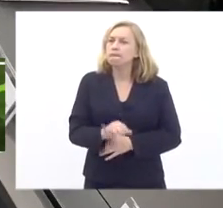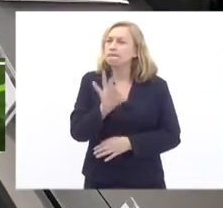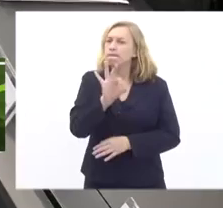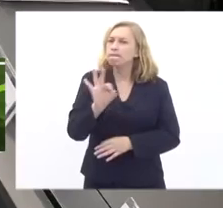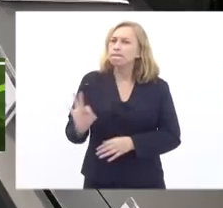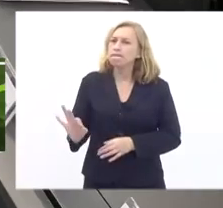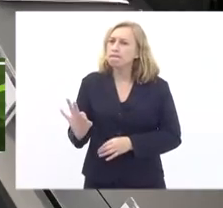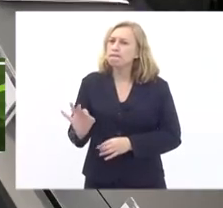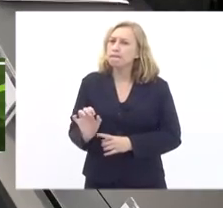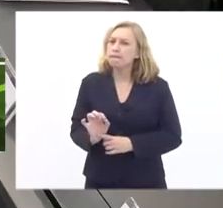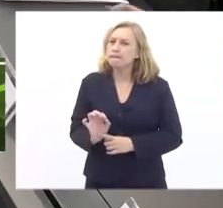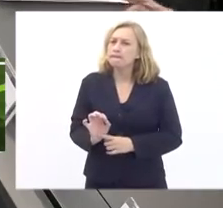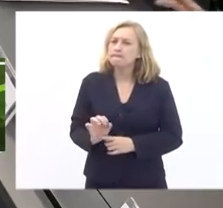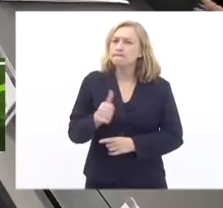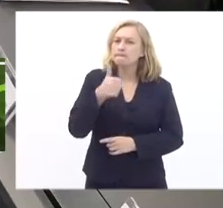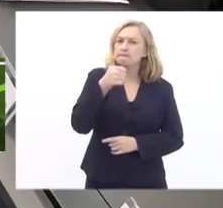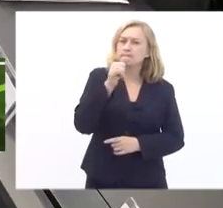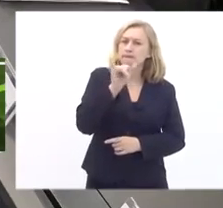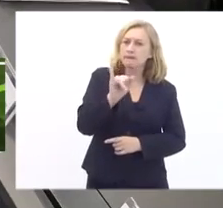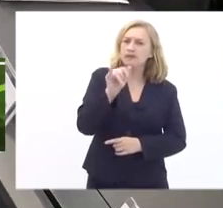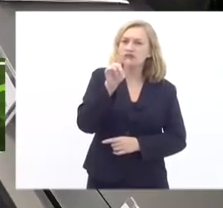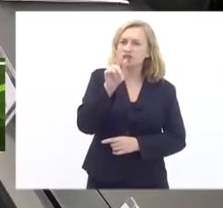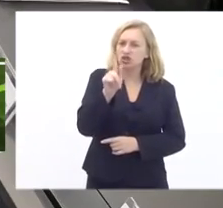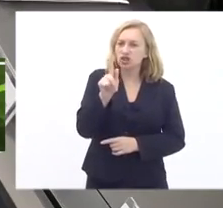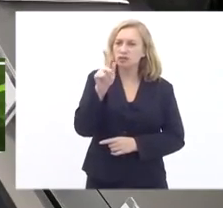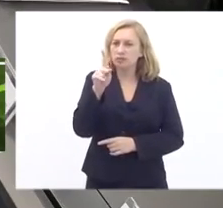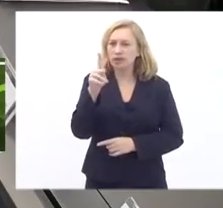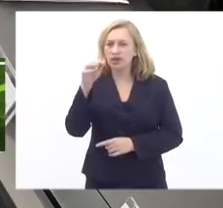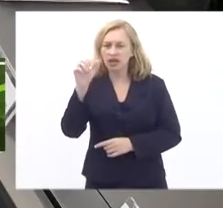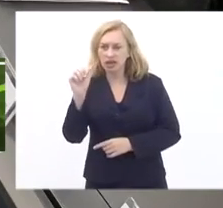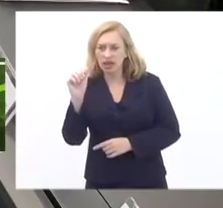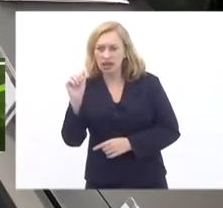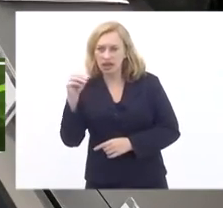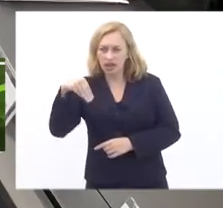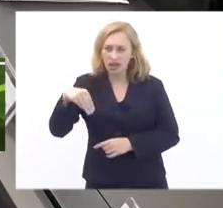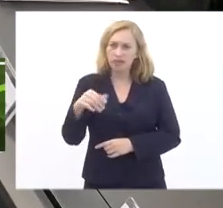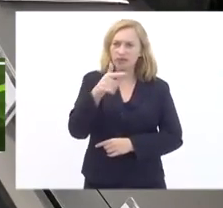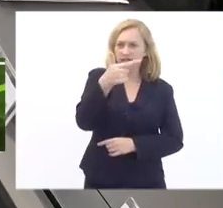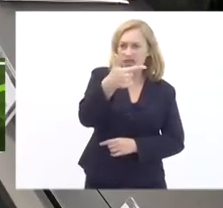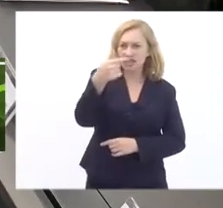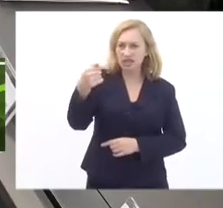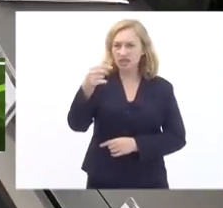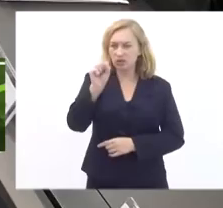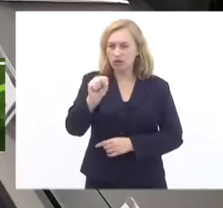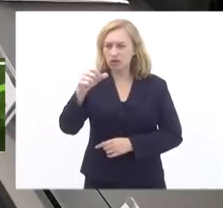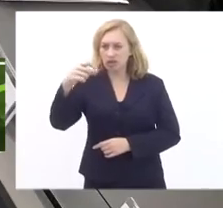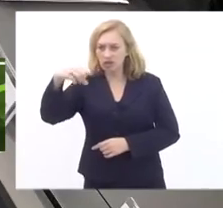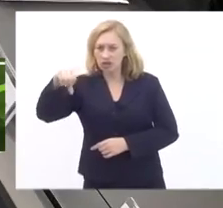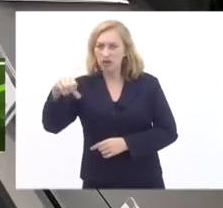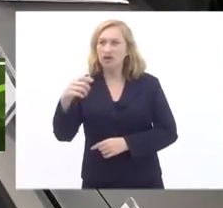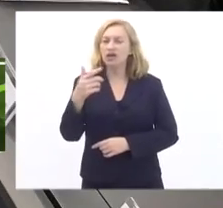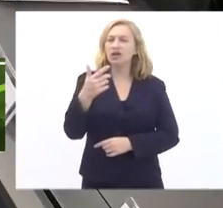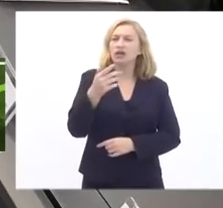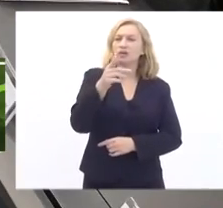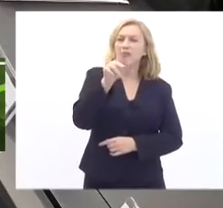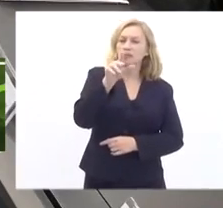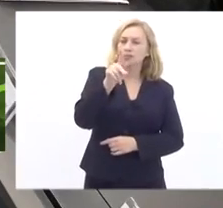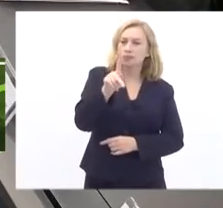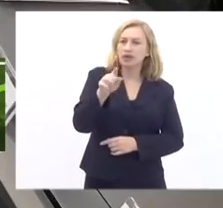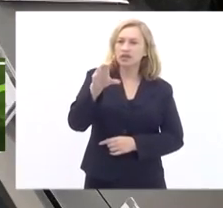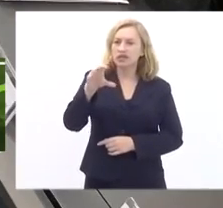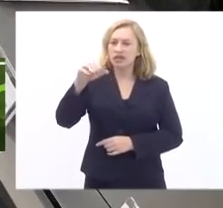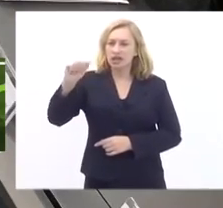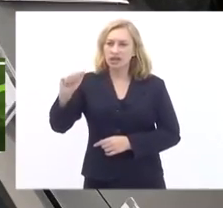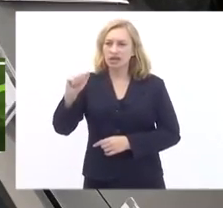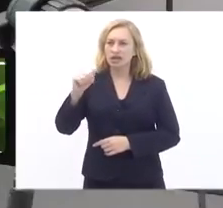do IGPM foi 17,89 e o IPCA foi 10,34. Você veja como é que abriu